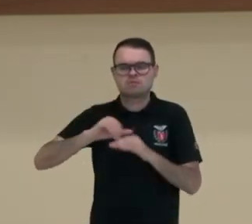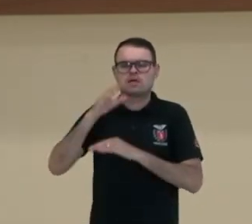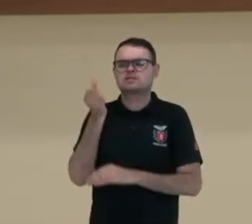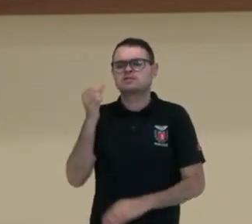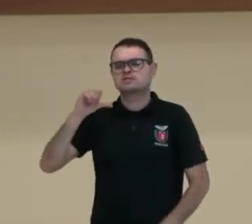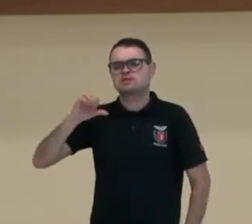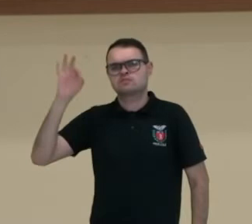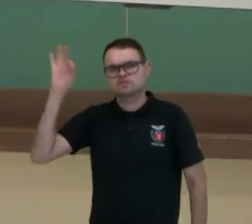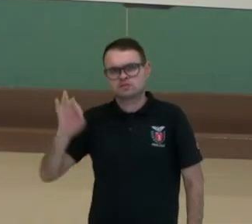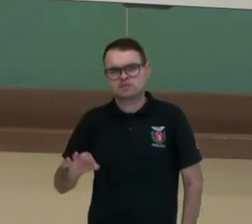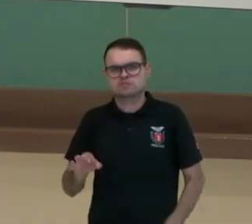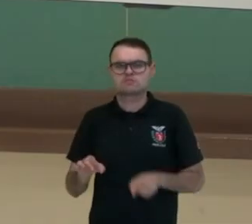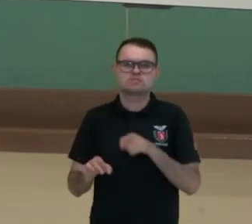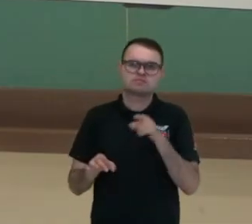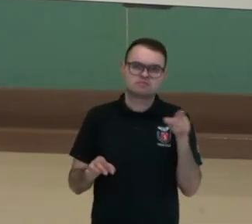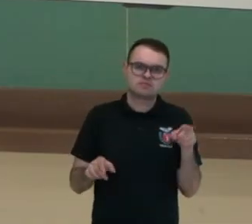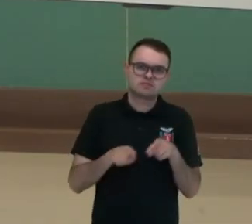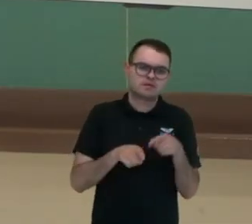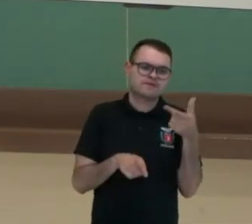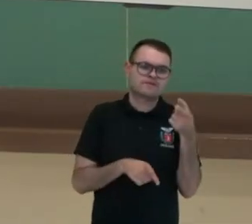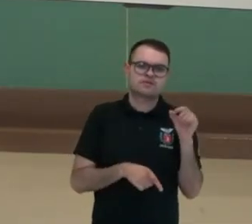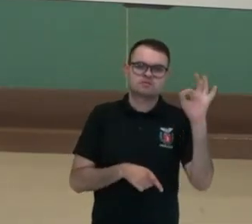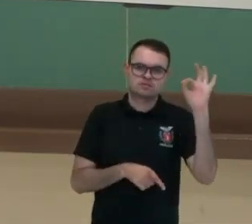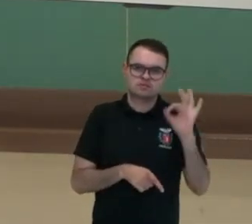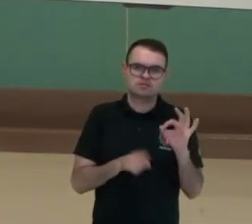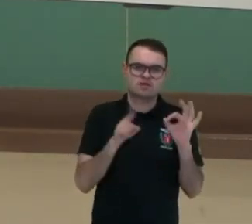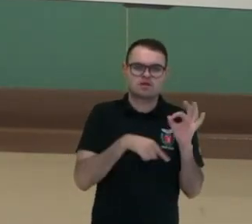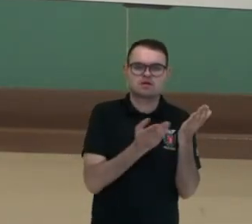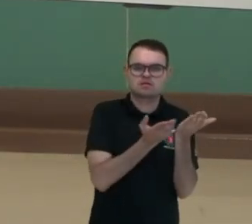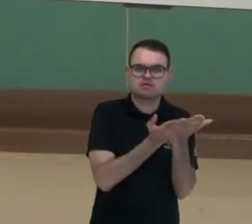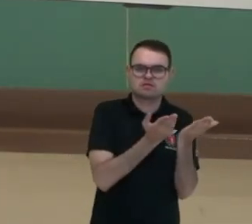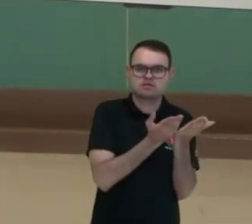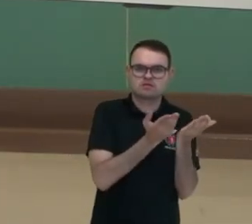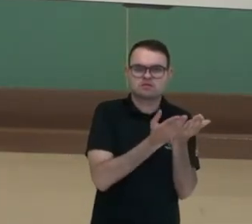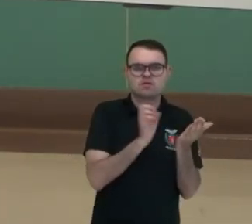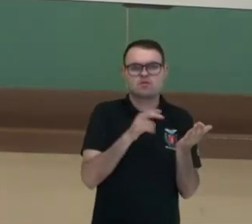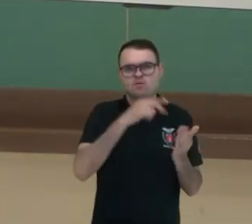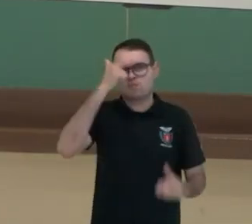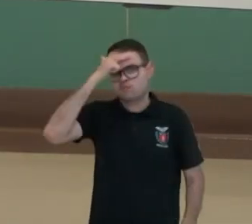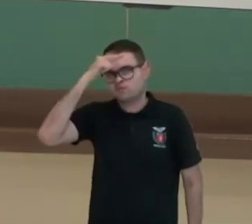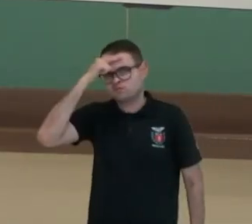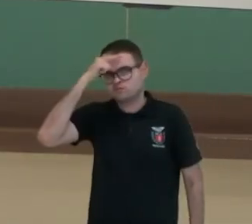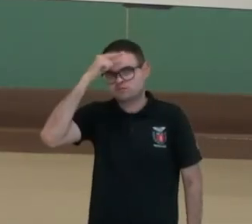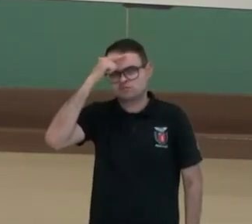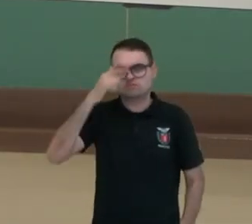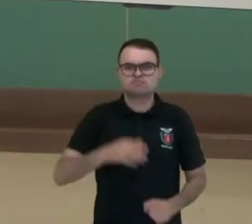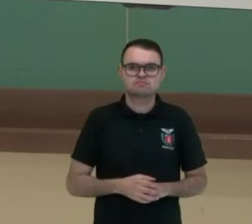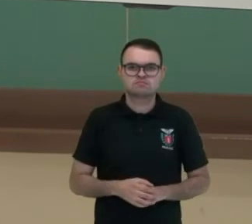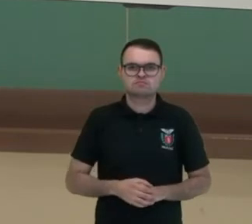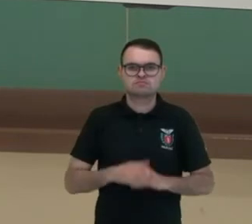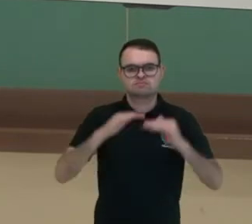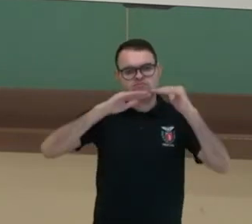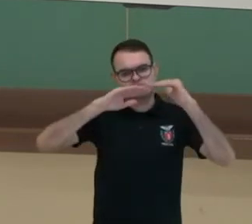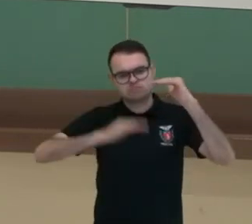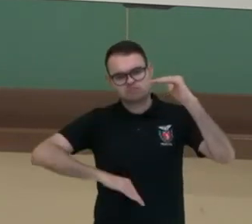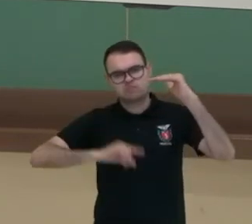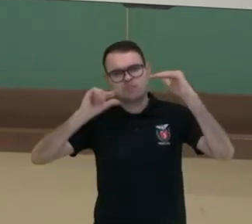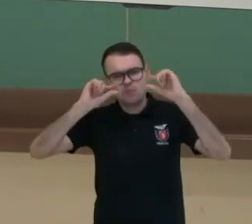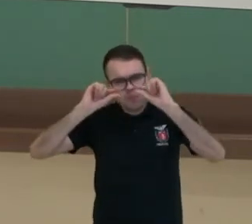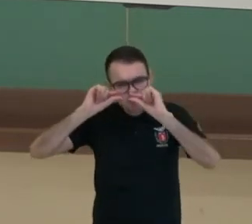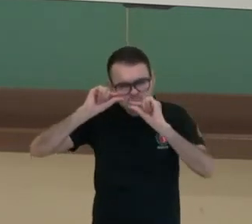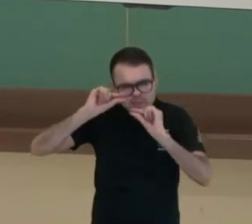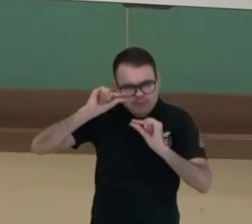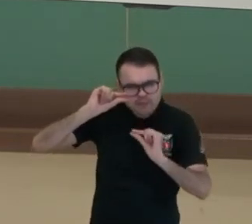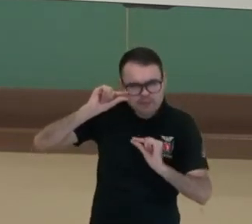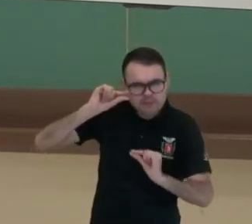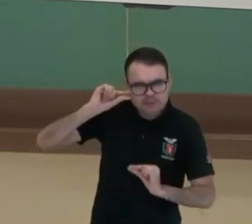69%, e passa de 20% de evangélicos ou protestantes. Abaixo disso, vem os percentuais abaixo